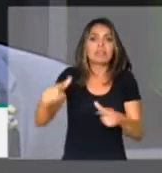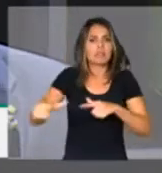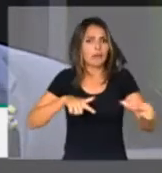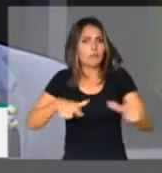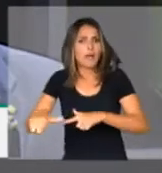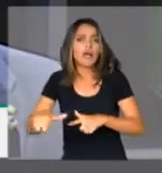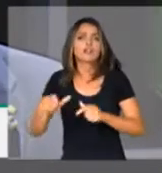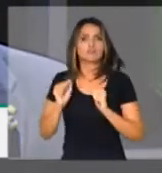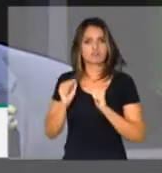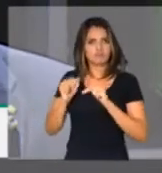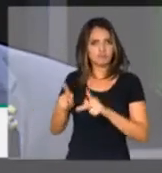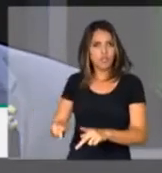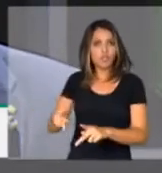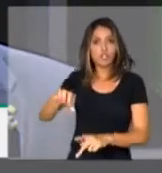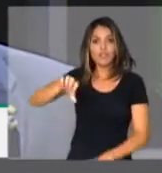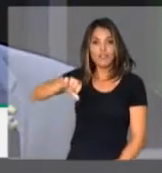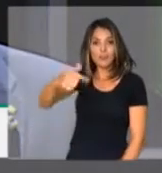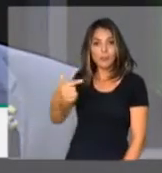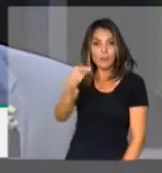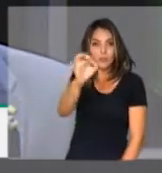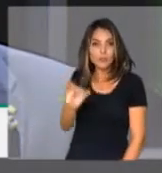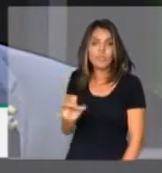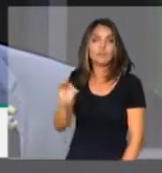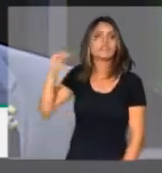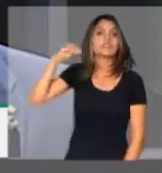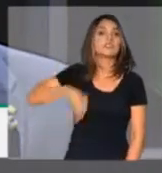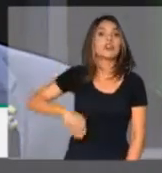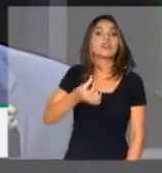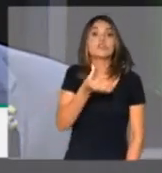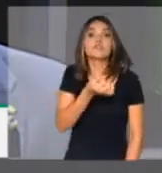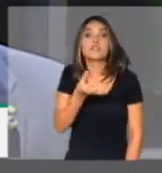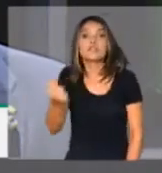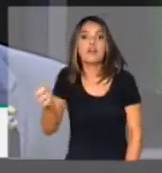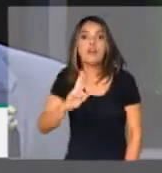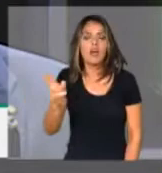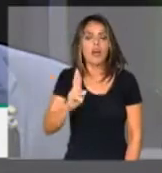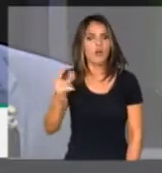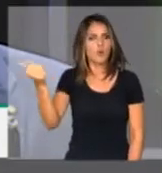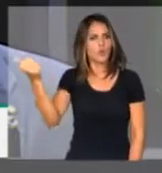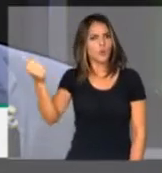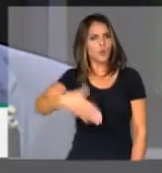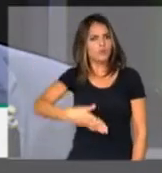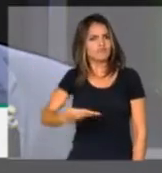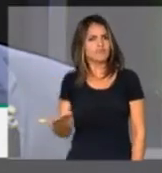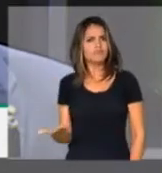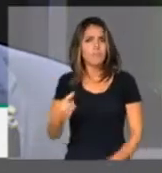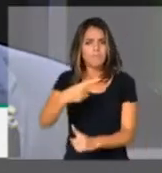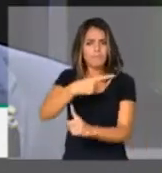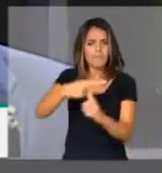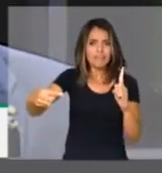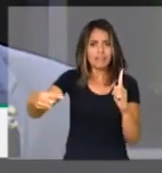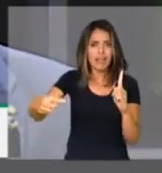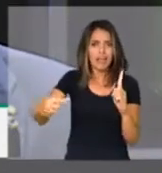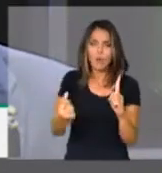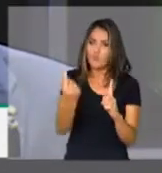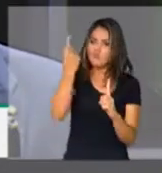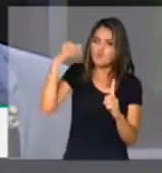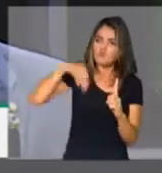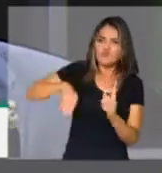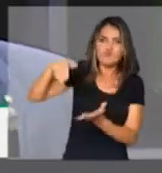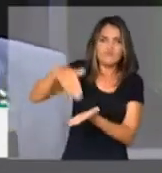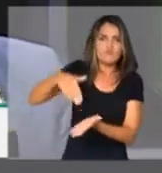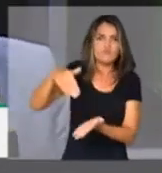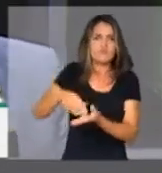trabalhadores chilenos, se aposentaram com R$ 600, ou seja, metade de um